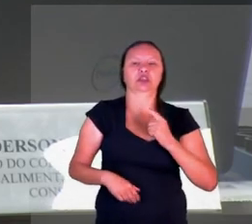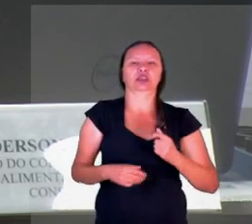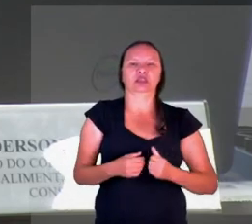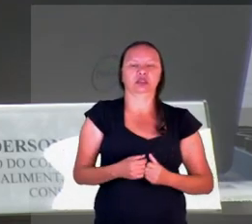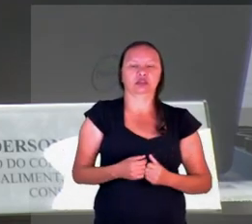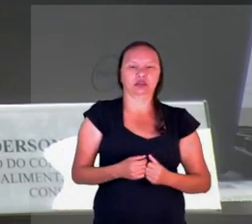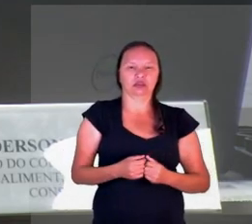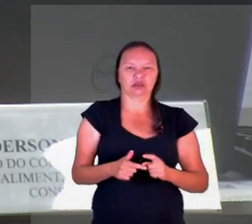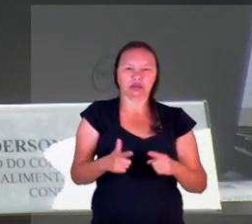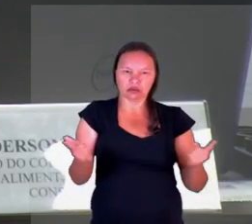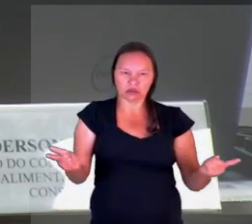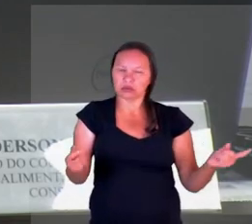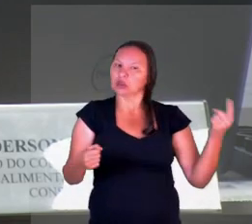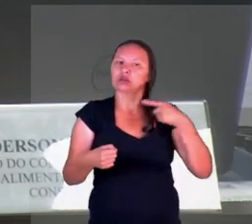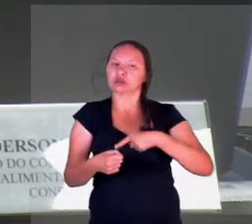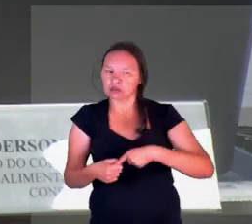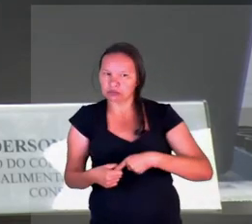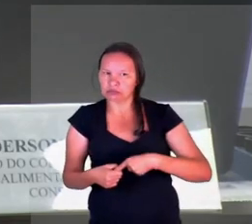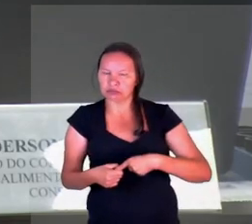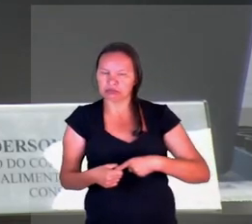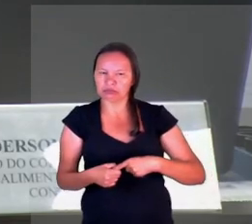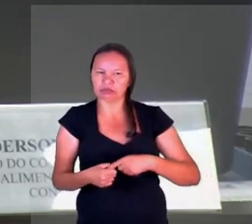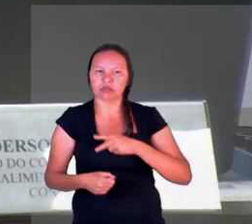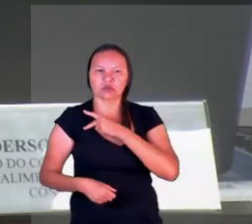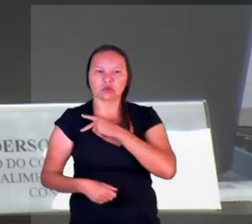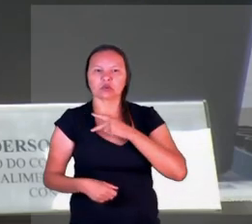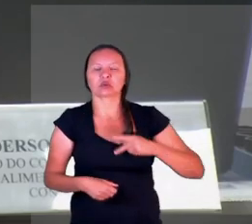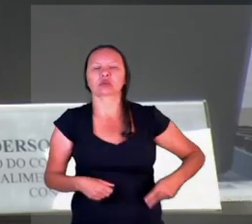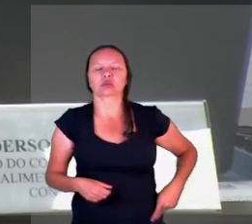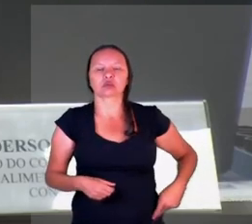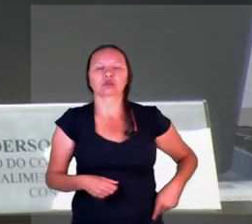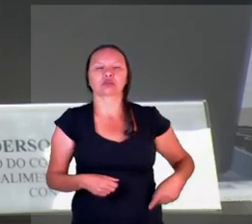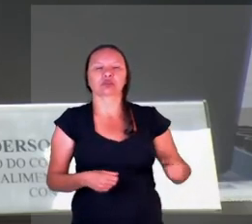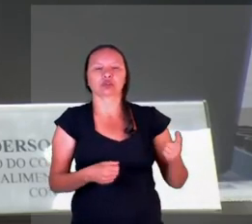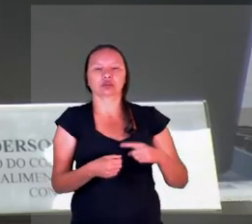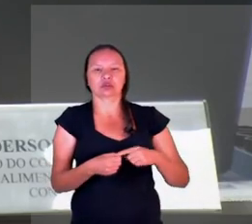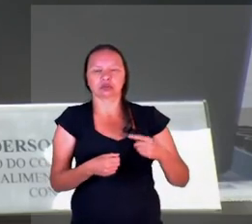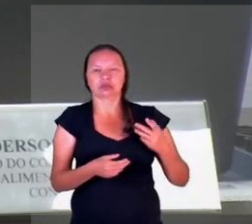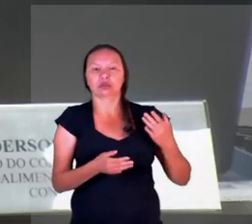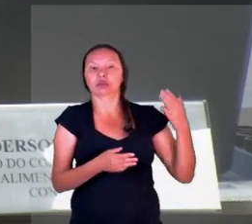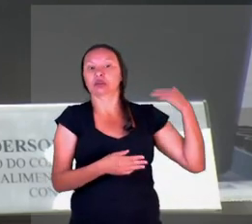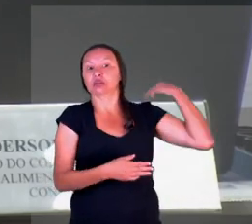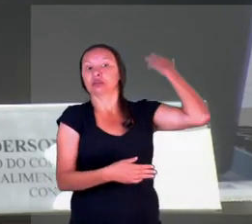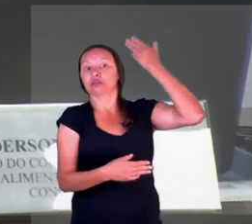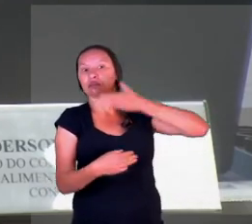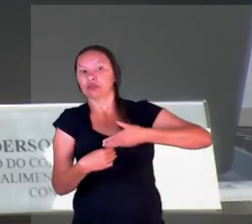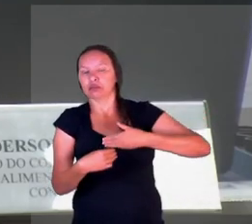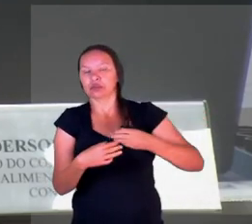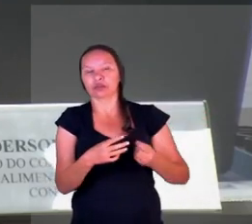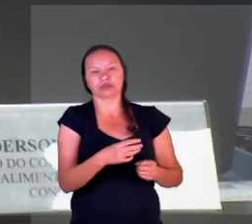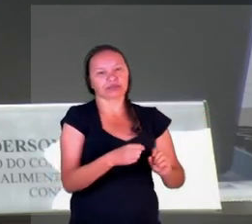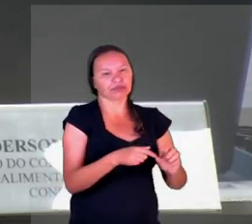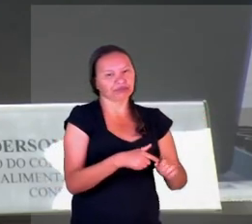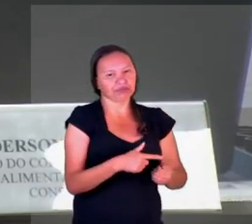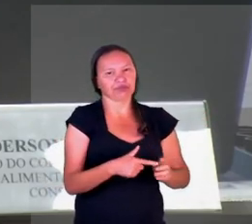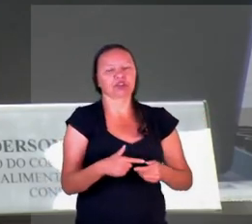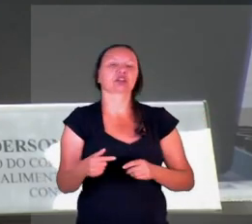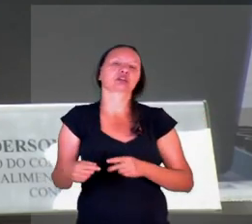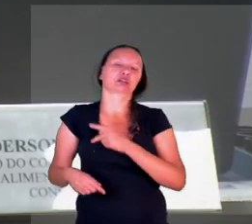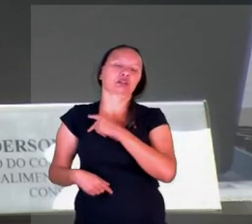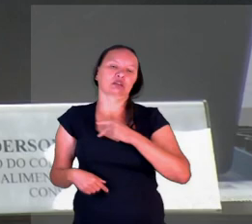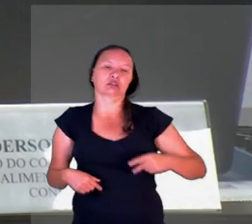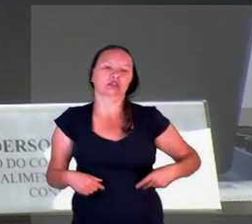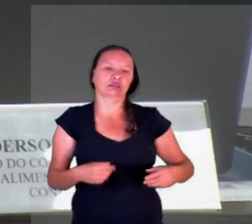de não mais retornar com governos vindouros que poderão né desestruturar as políticas e você ficar